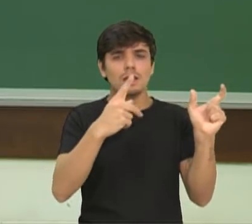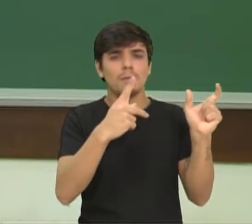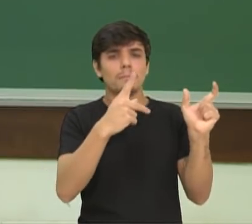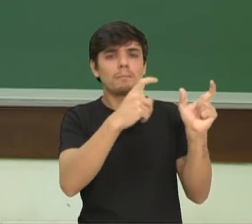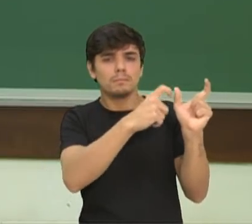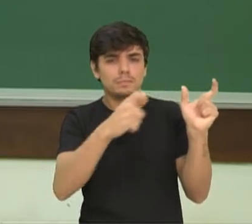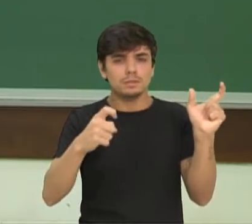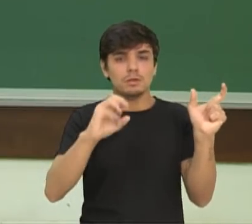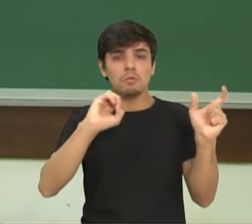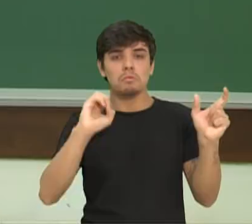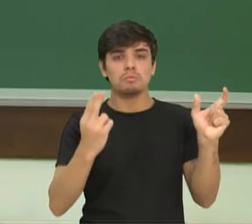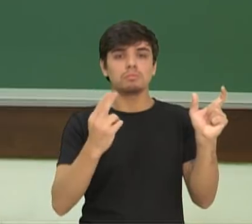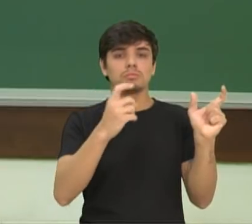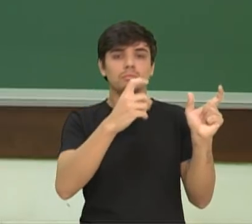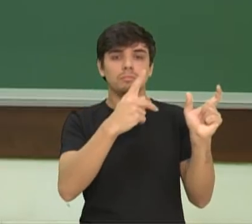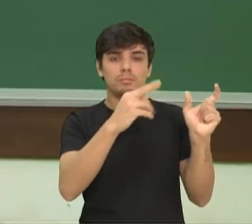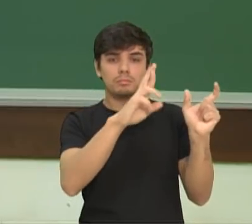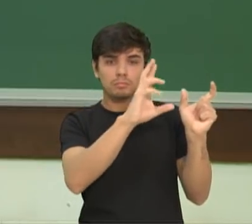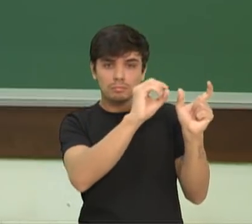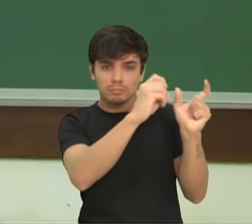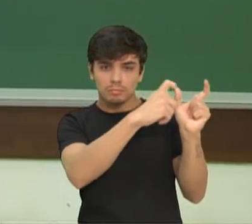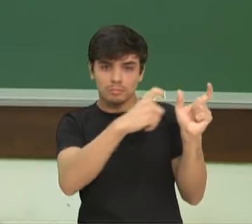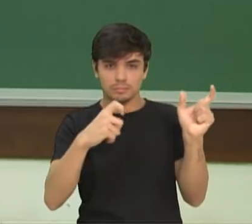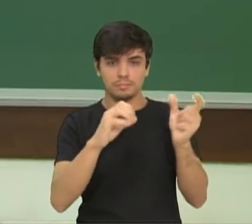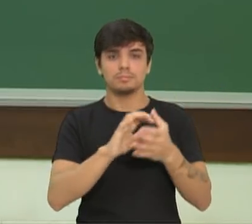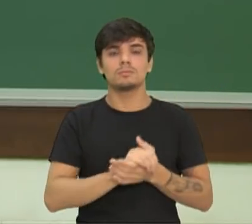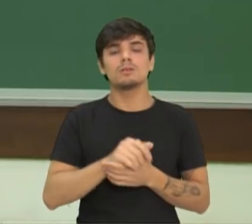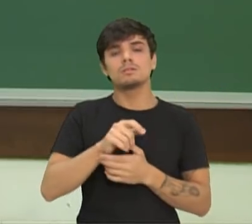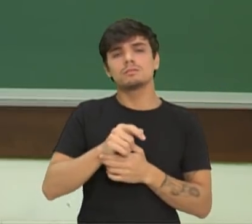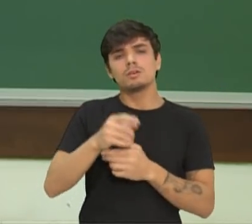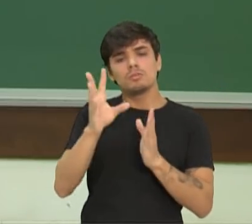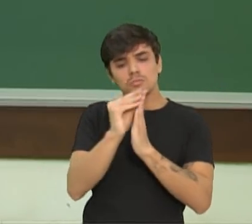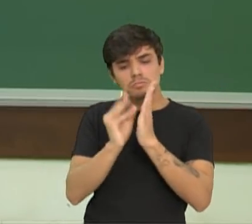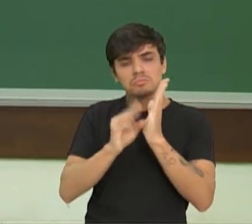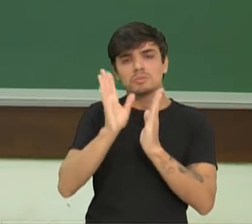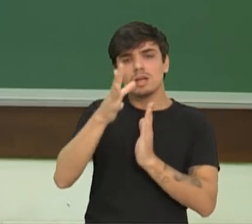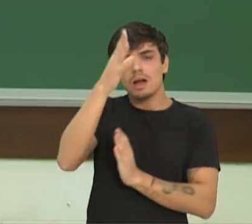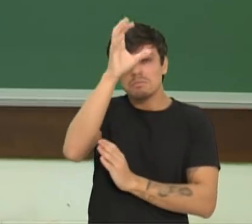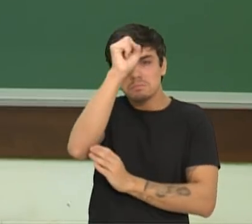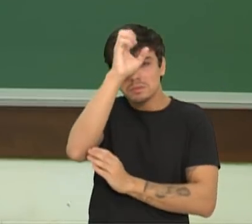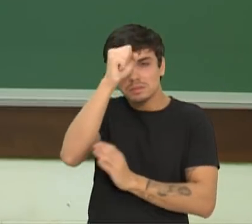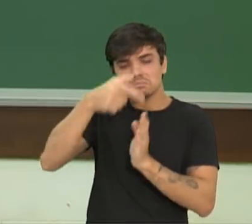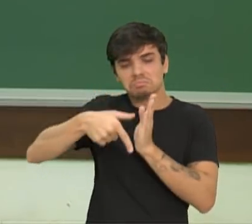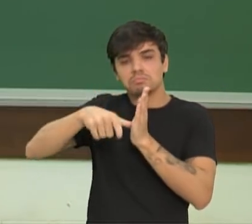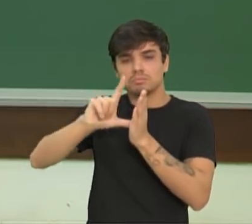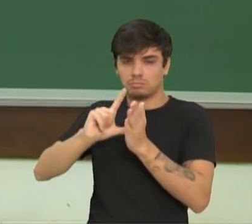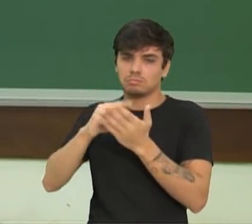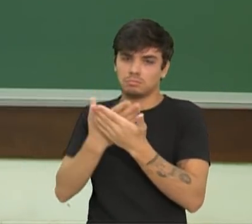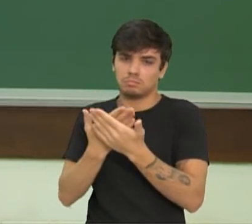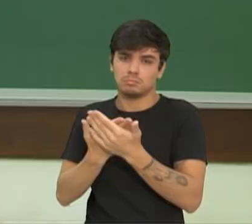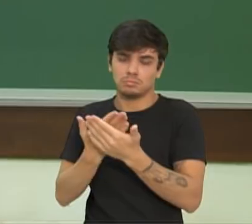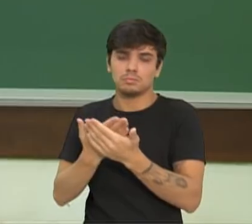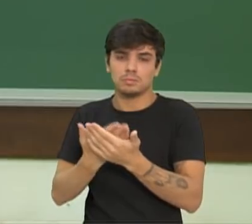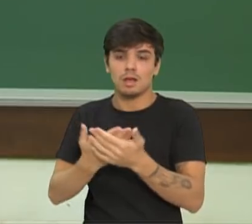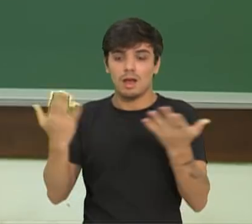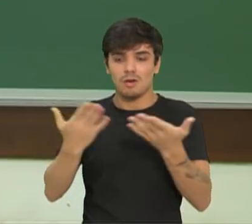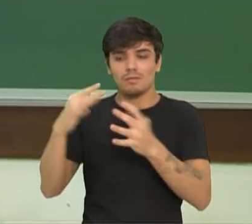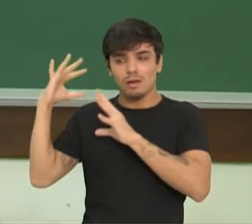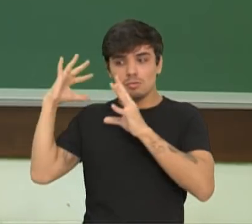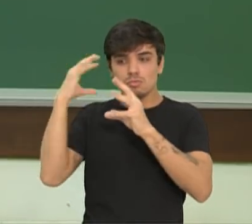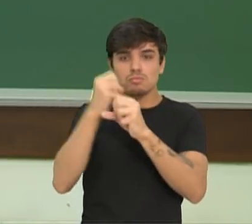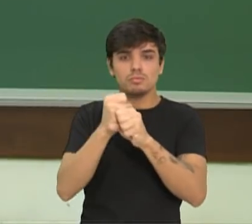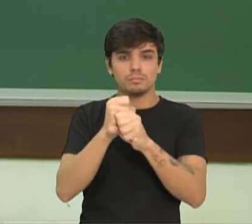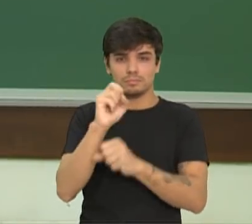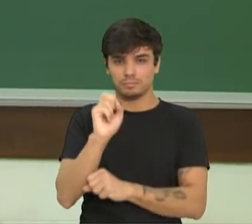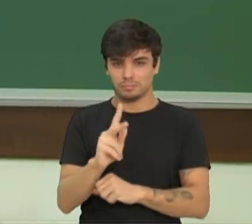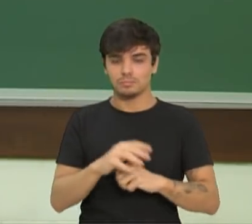paroxítona, proparoxítona. Esse conteúdo você já aprendeu em algum momento anterior da sua vida escolar e hoje nós vamos revê-lo, certo?